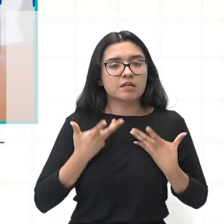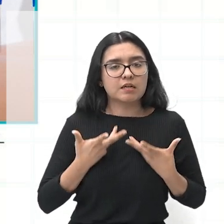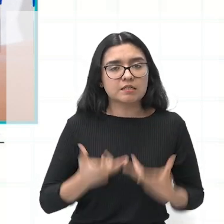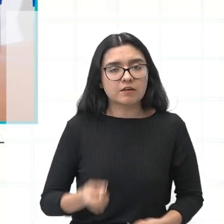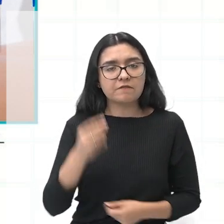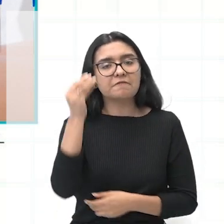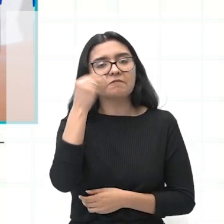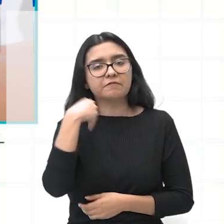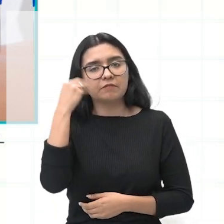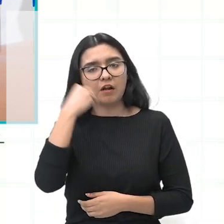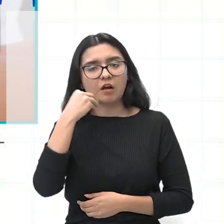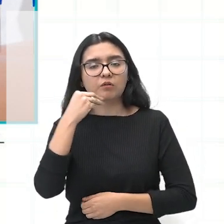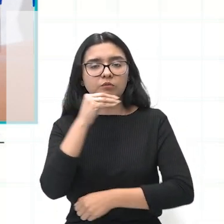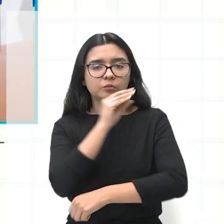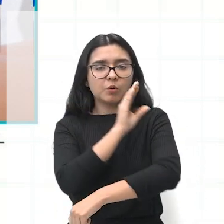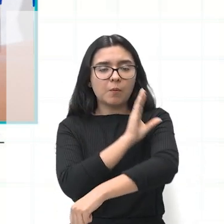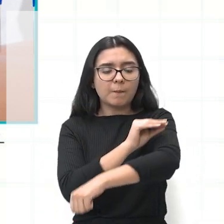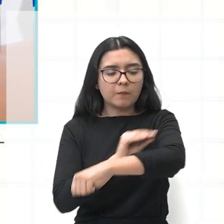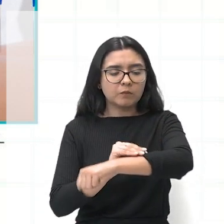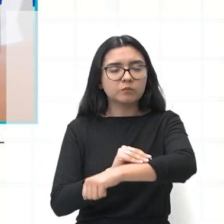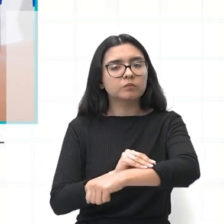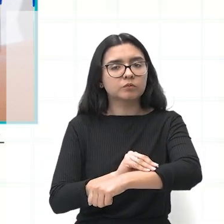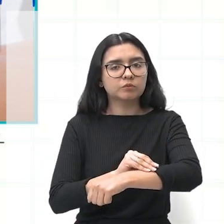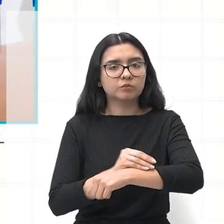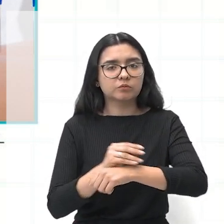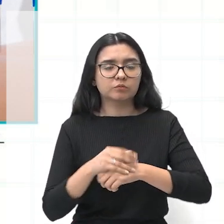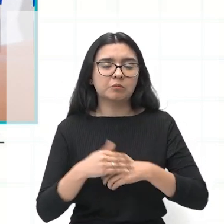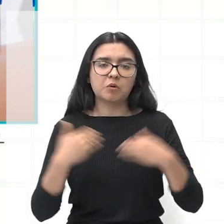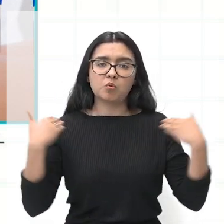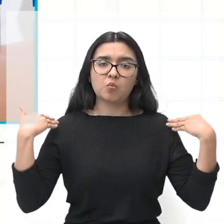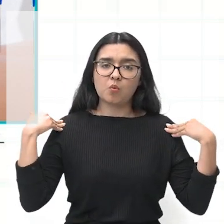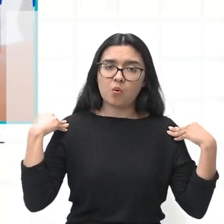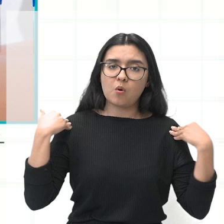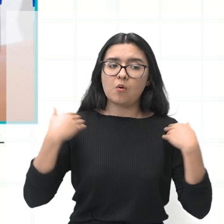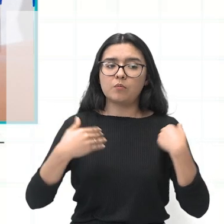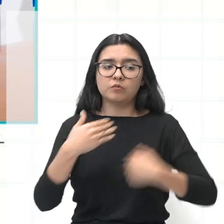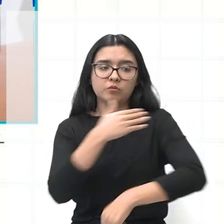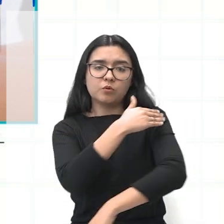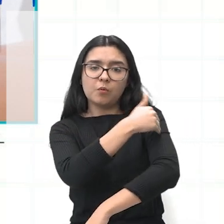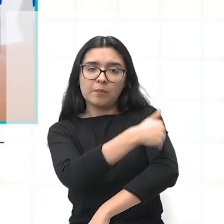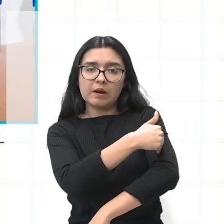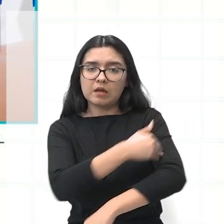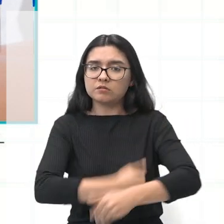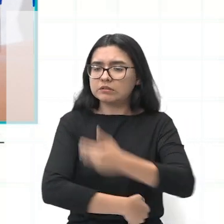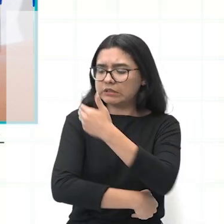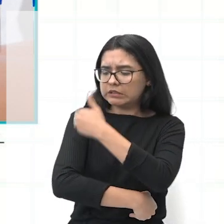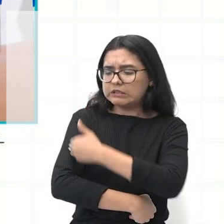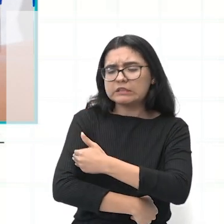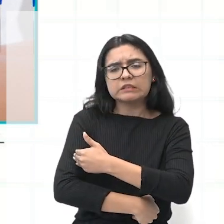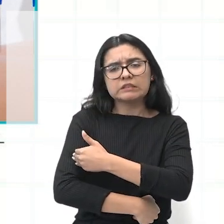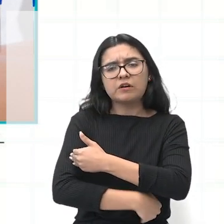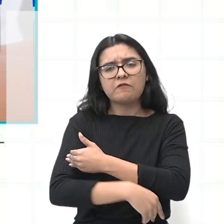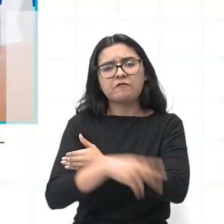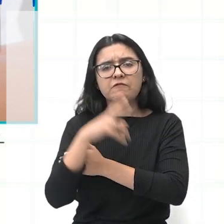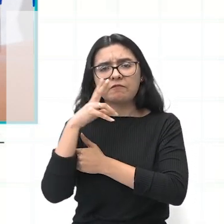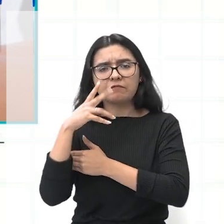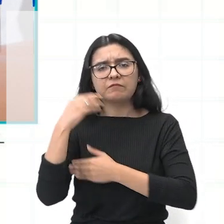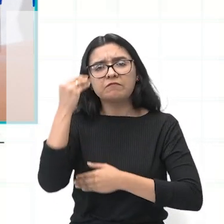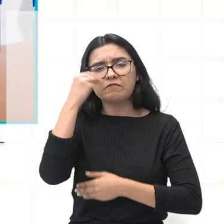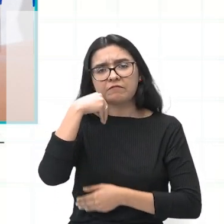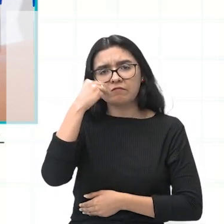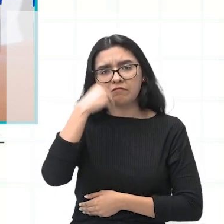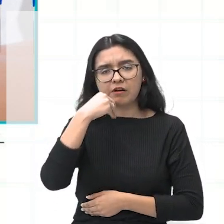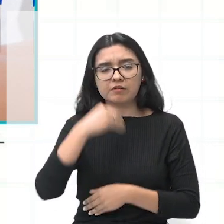de fraqueza ali no músculo, né? De repente um ombro, um braço tá se sentindo ali fraco, sem força, é a sensação